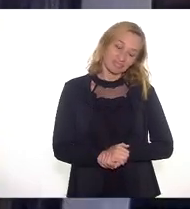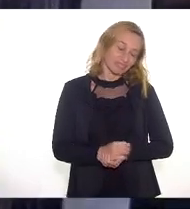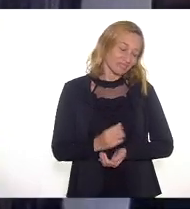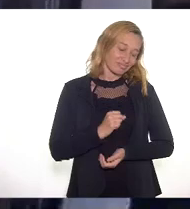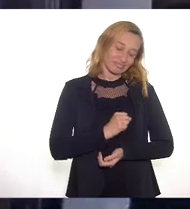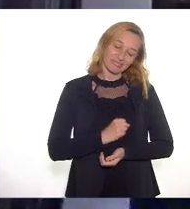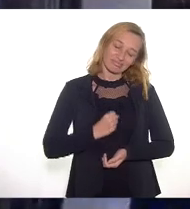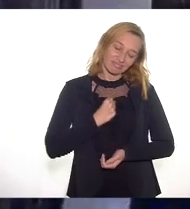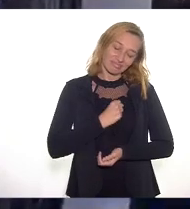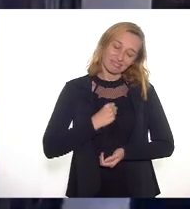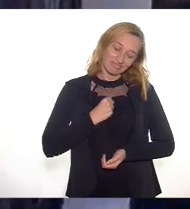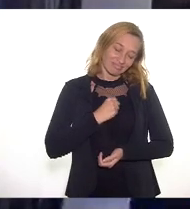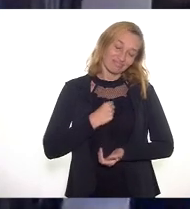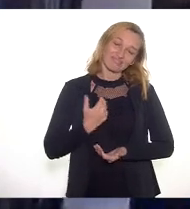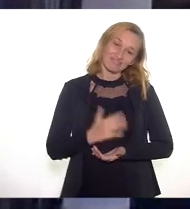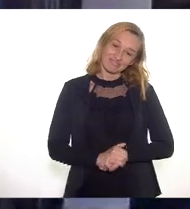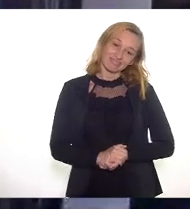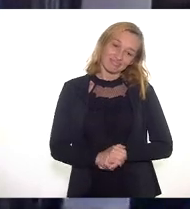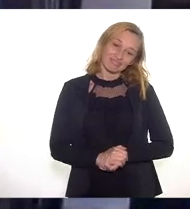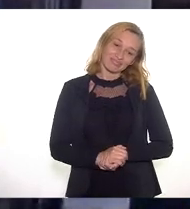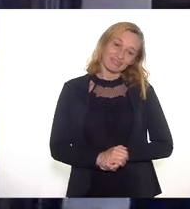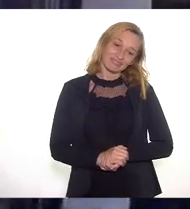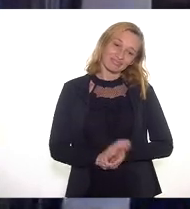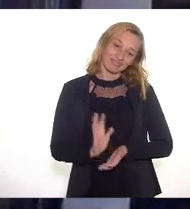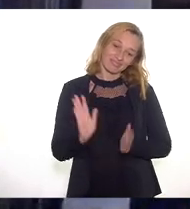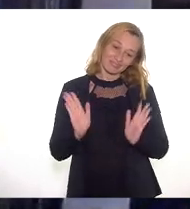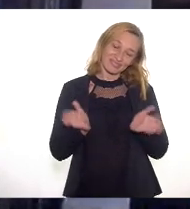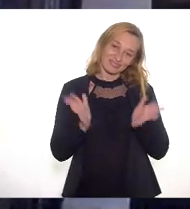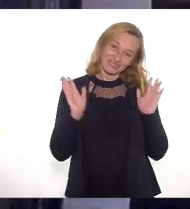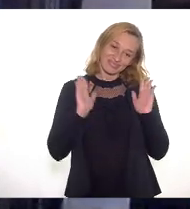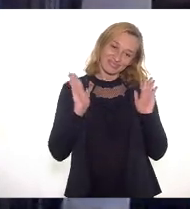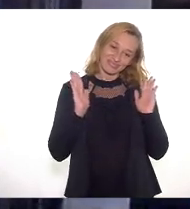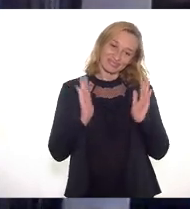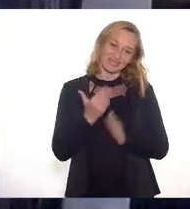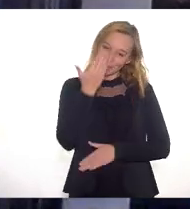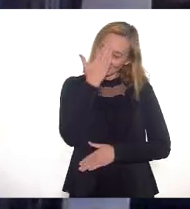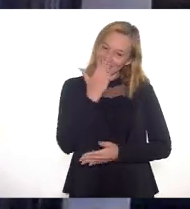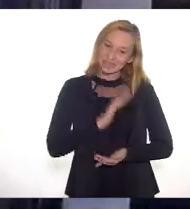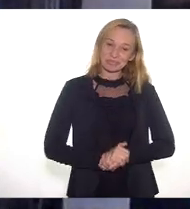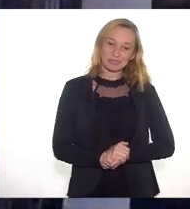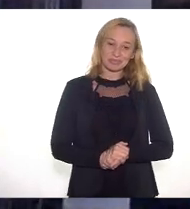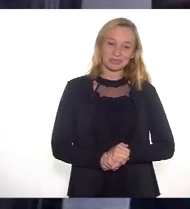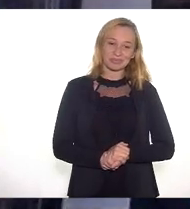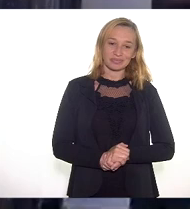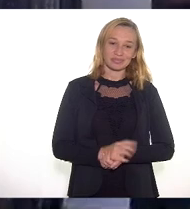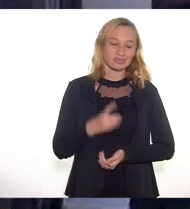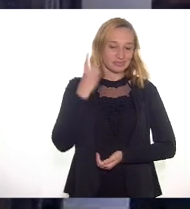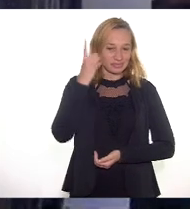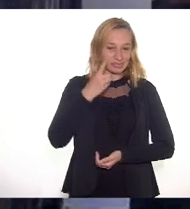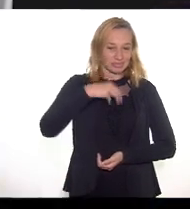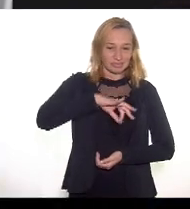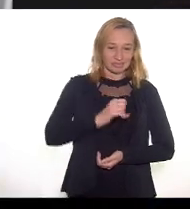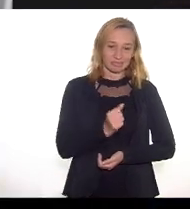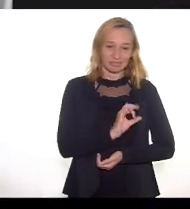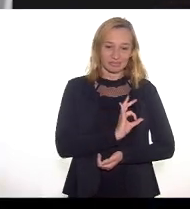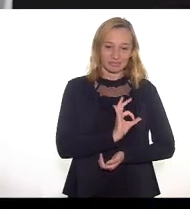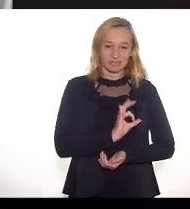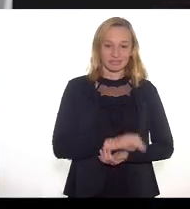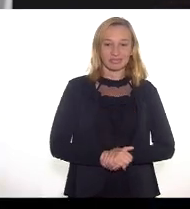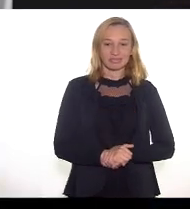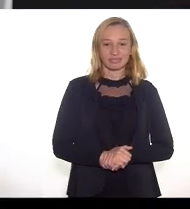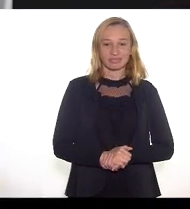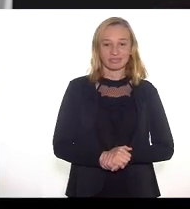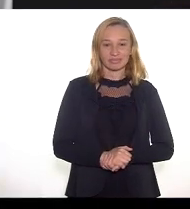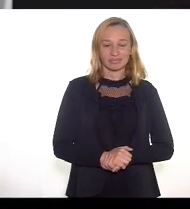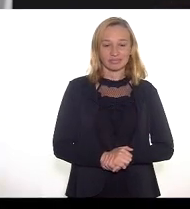saudade. É isso aí. Vou ficar por aqui hoje. Obrigado, nobre deputada, deputada